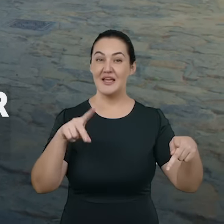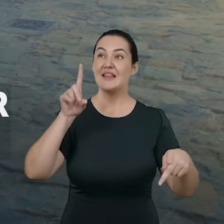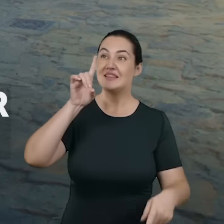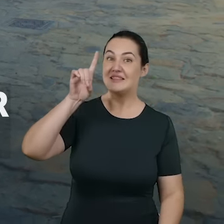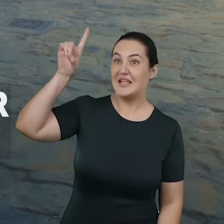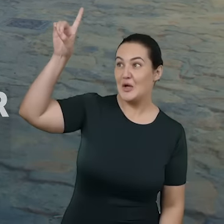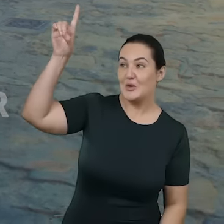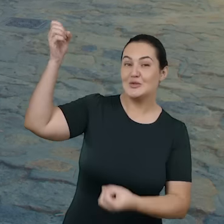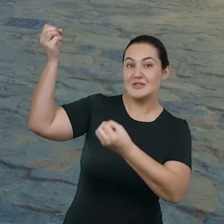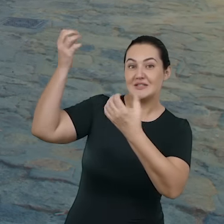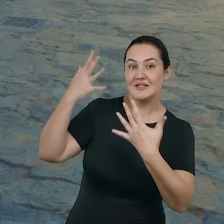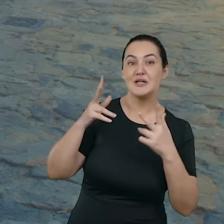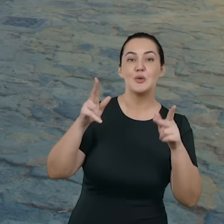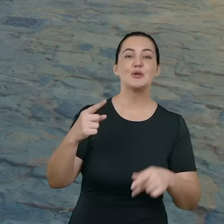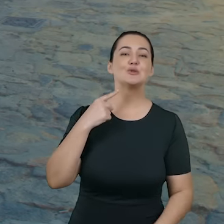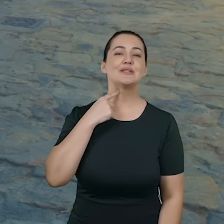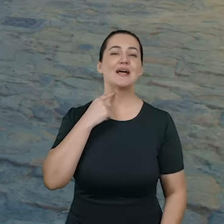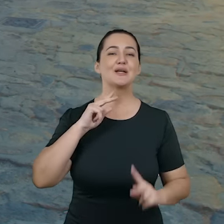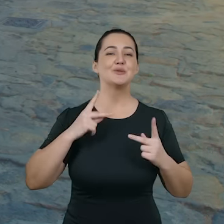falando com sotaque humano.